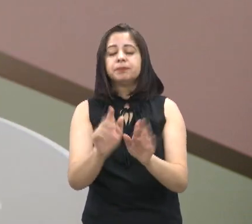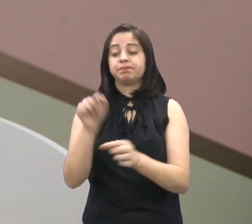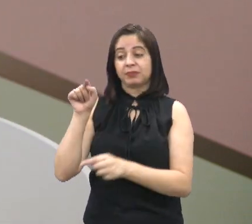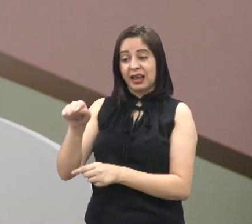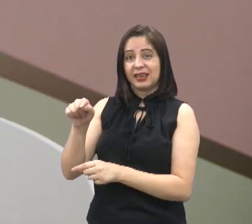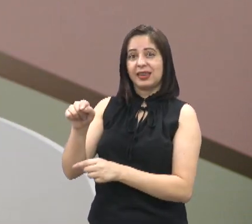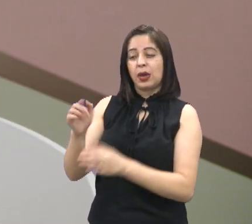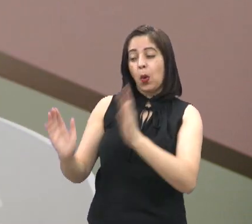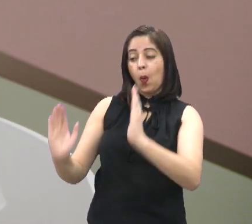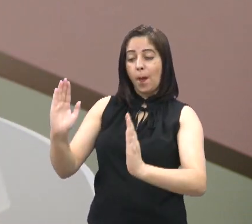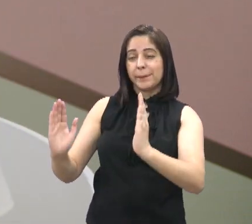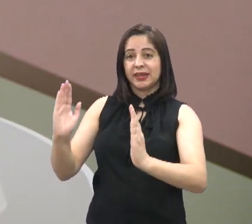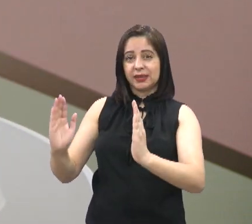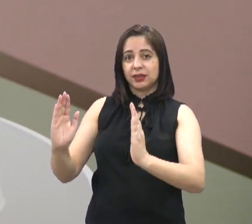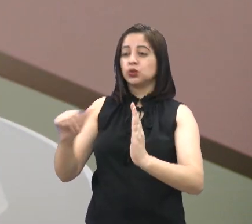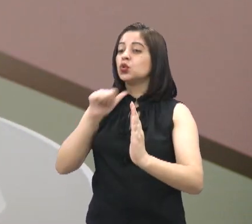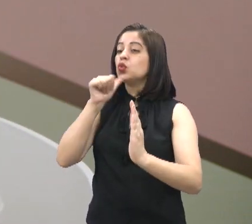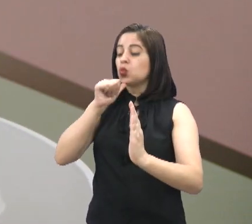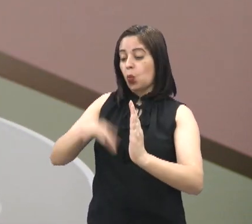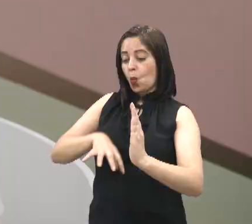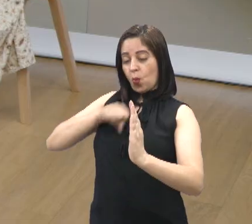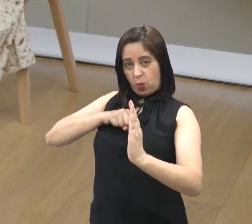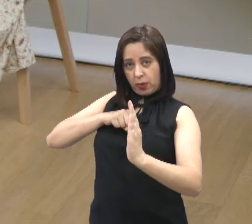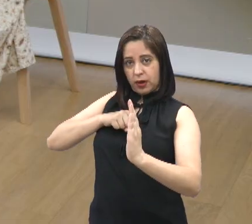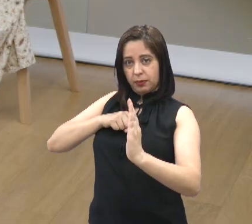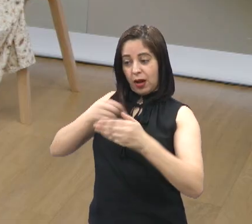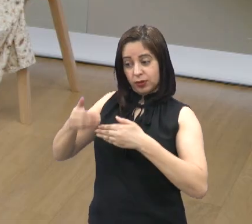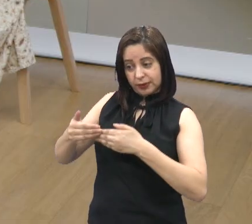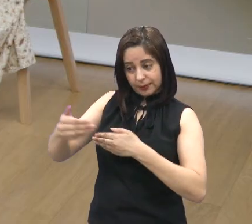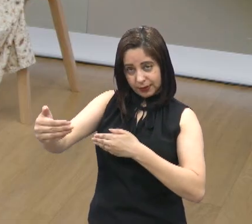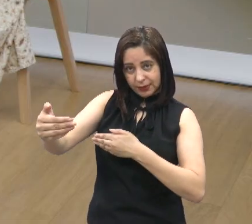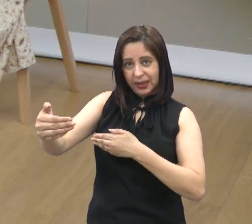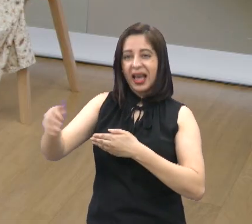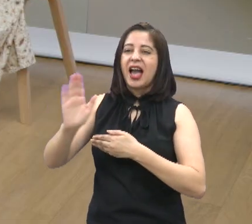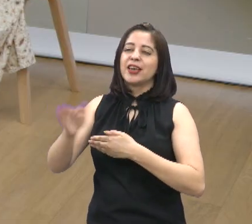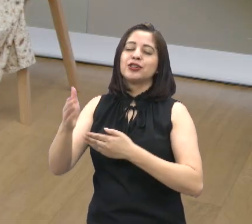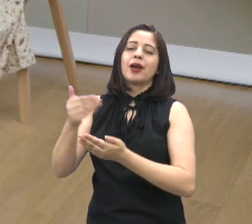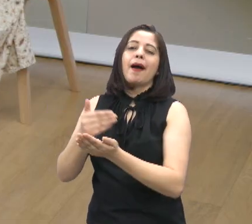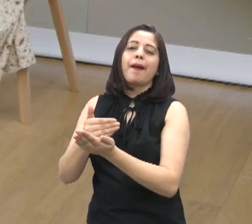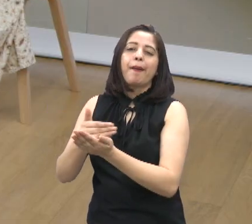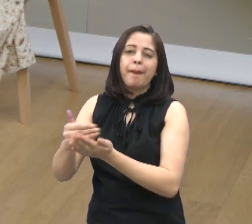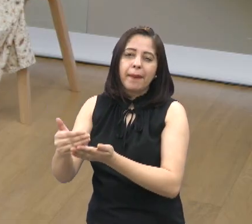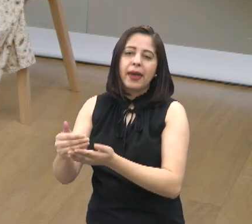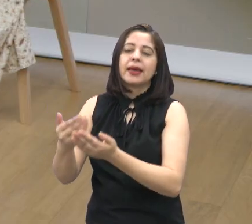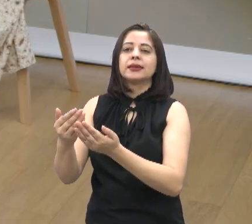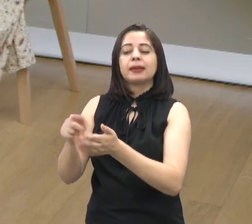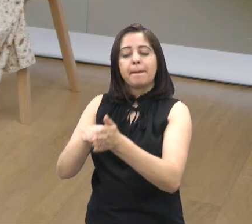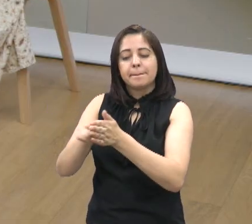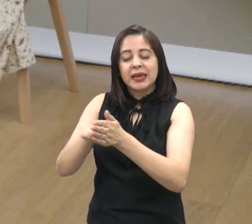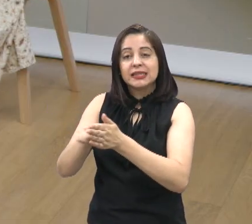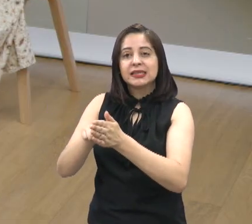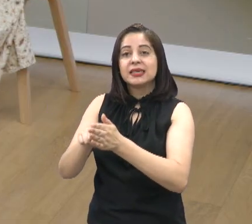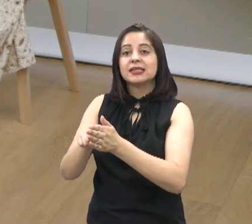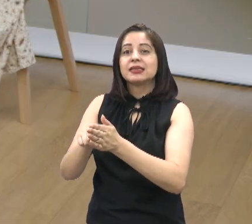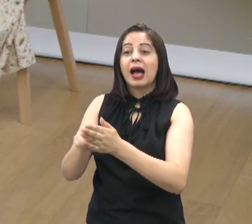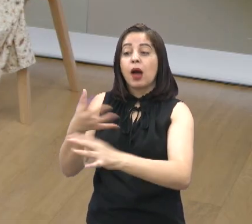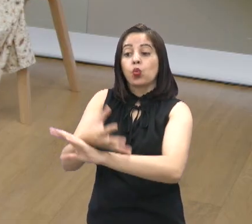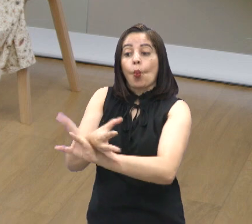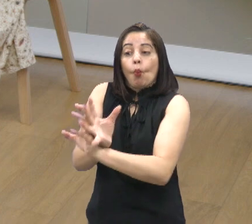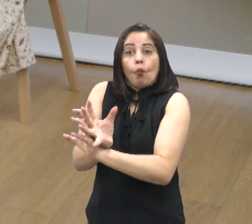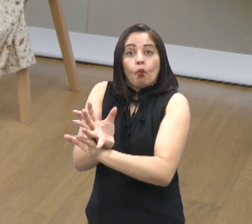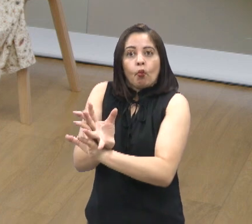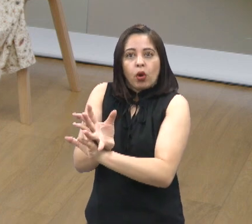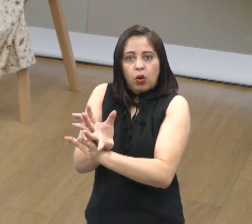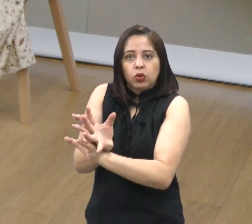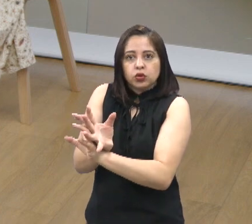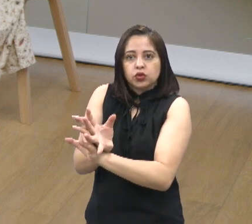normalmente a mulher pós-menopausa, né, que a gente já começa a avaliar com a queda hormonal, a parte óssea, e os homens a partir de